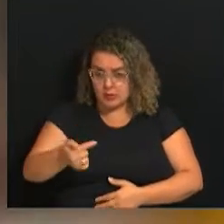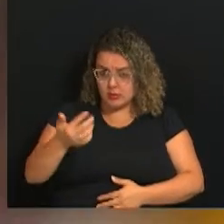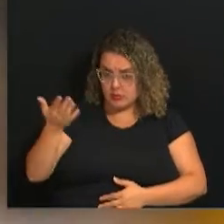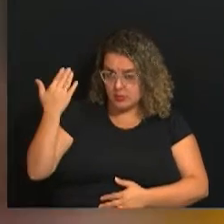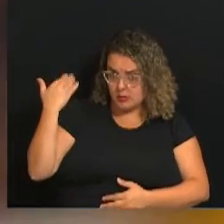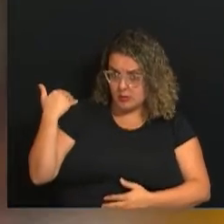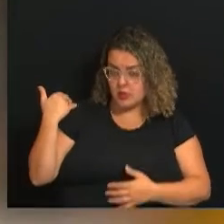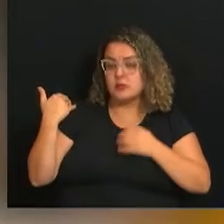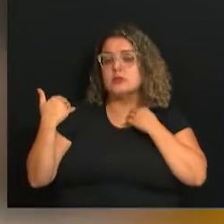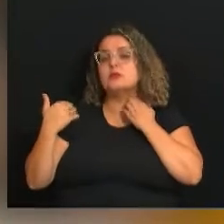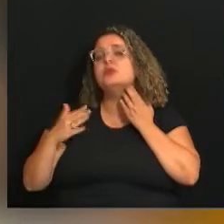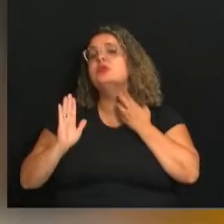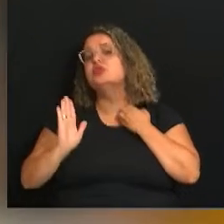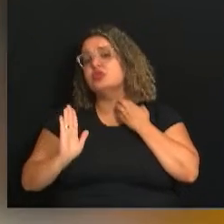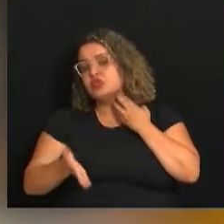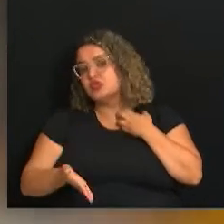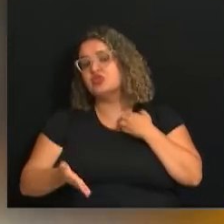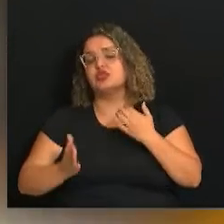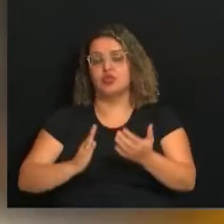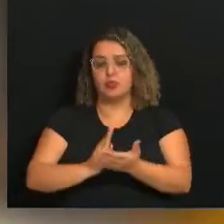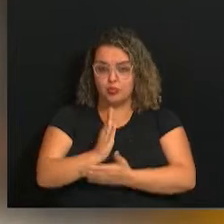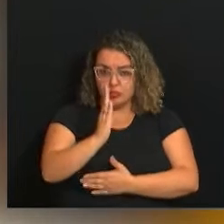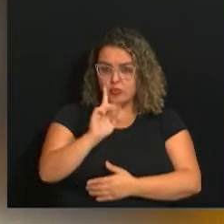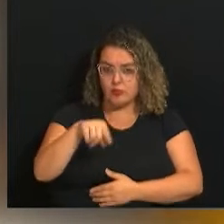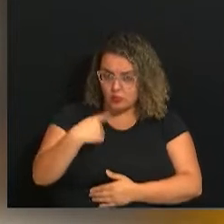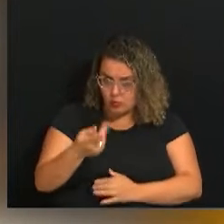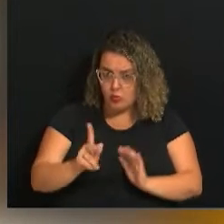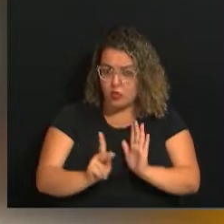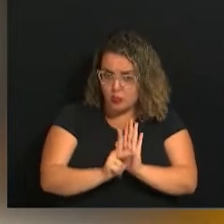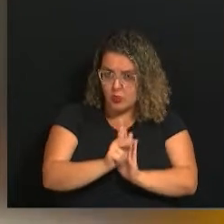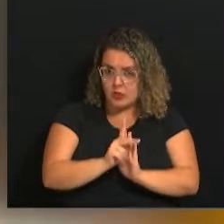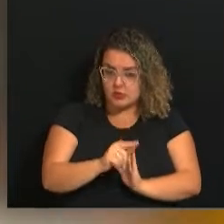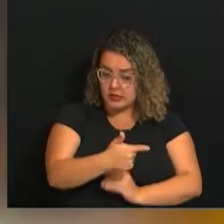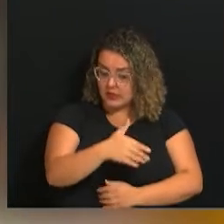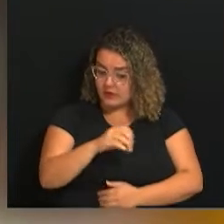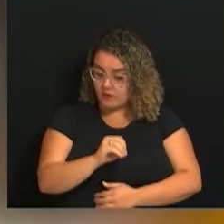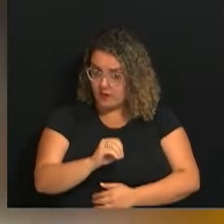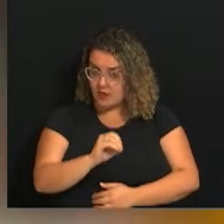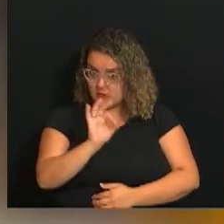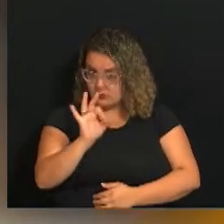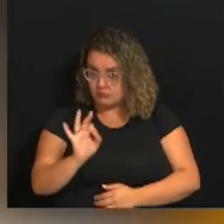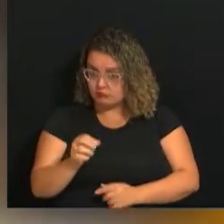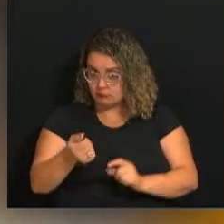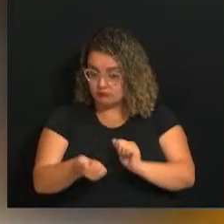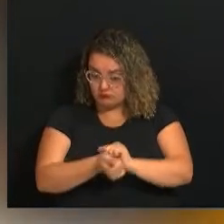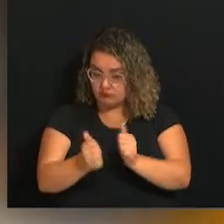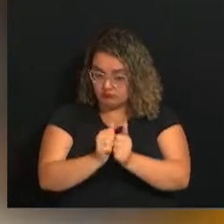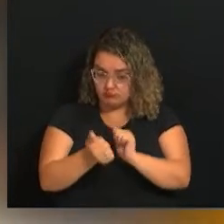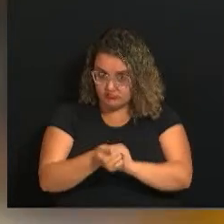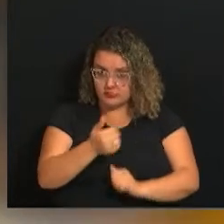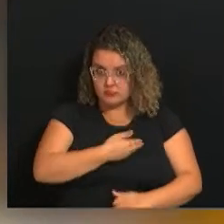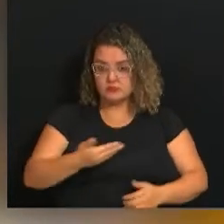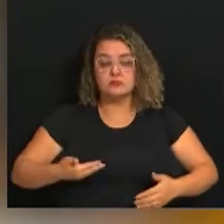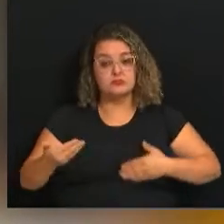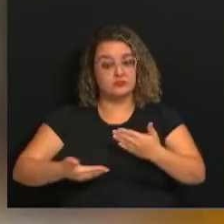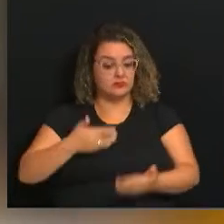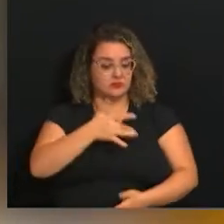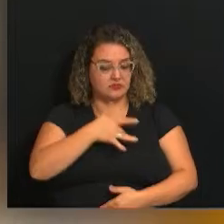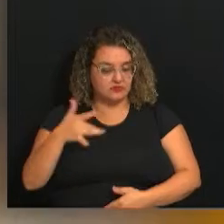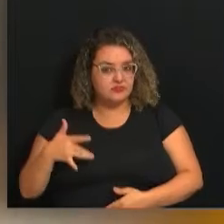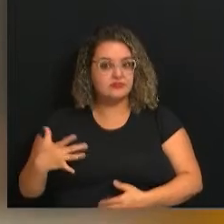que seja tramitado em regime de urgência o projeto de lei complementar número 3 de 2022, que institui